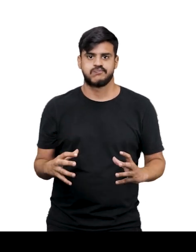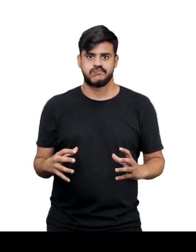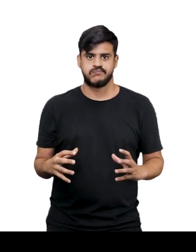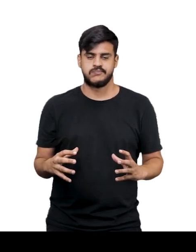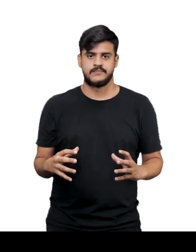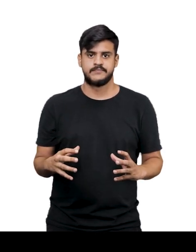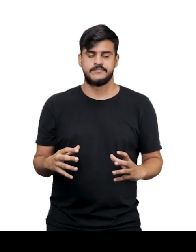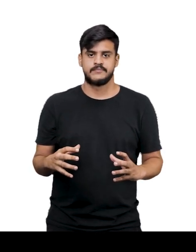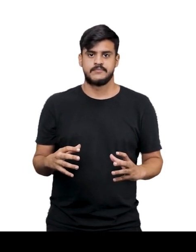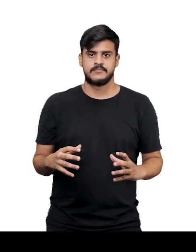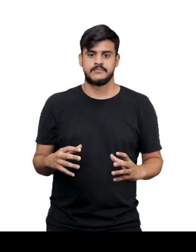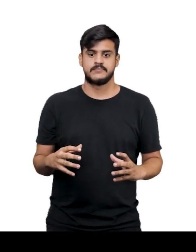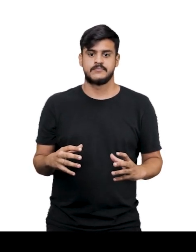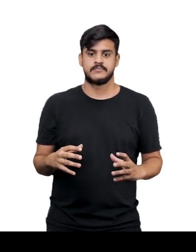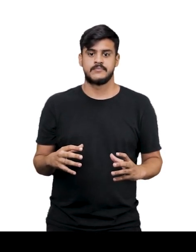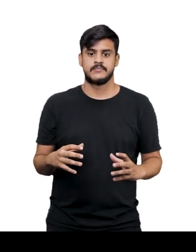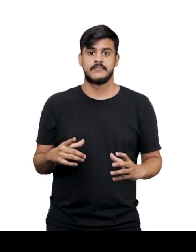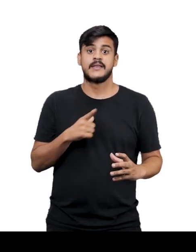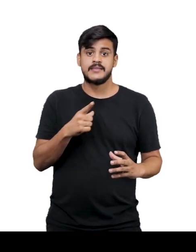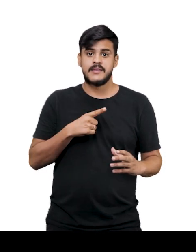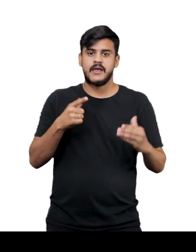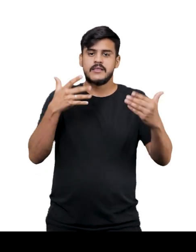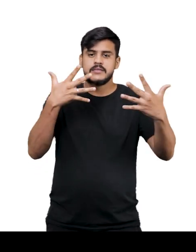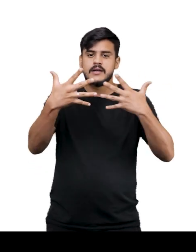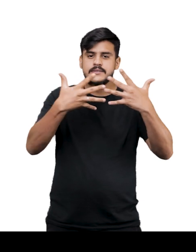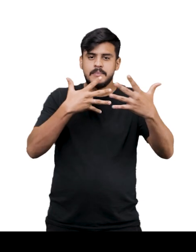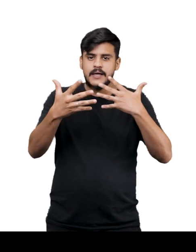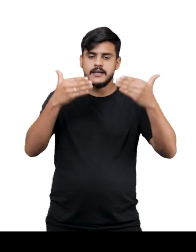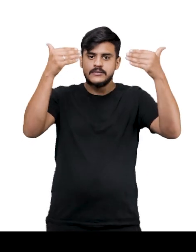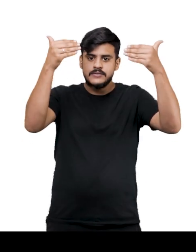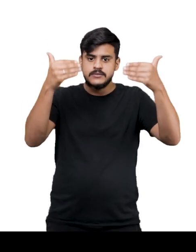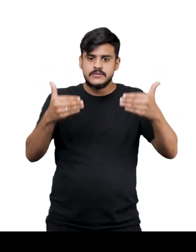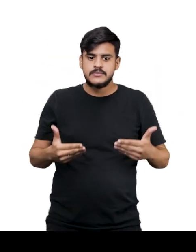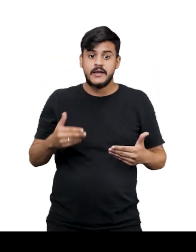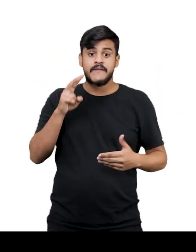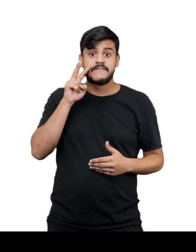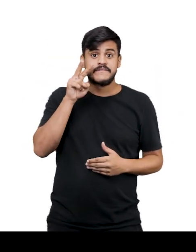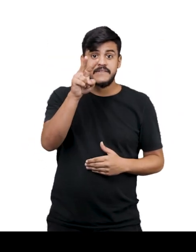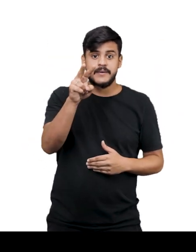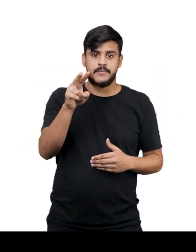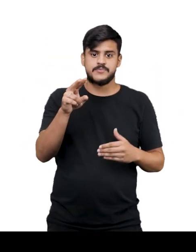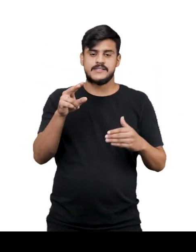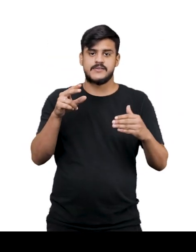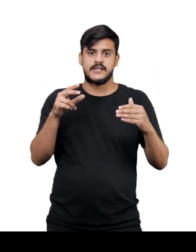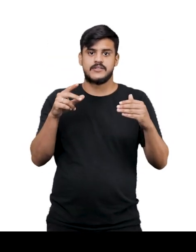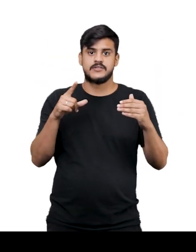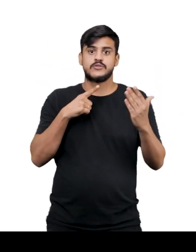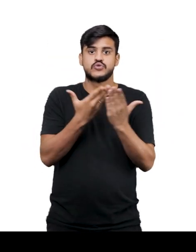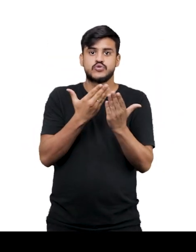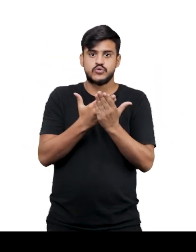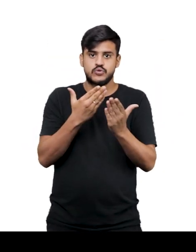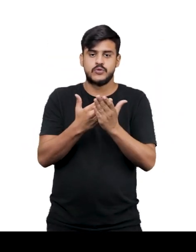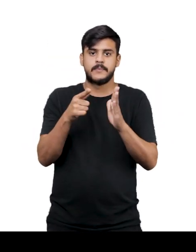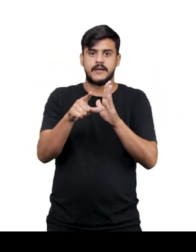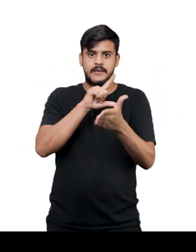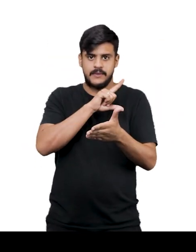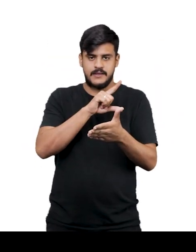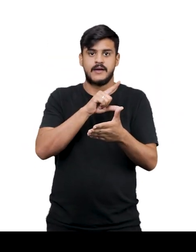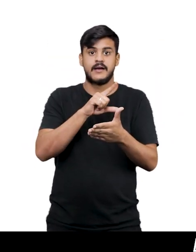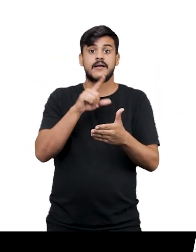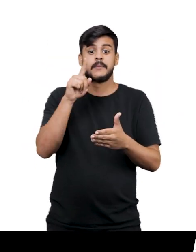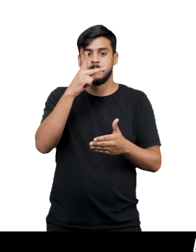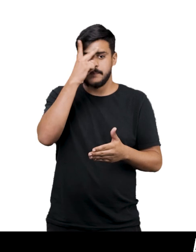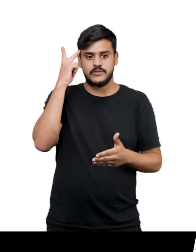concreto com um acabamento rústico. Sobre o cavalete transparente, vê-se o Estudo